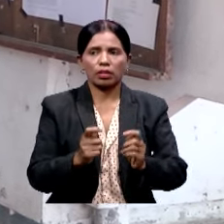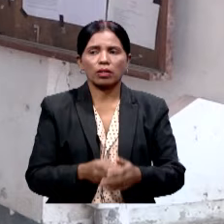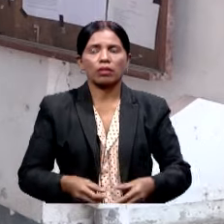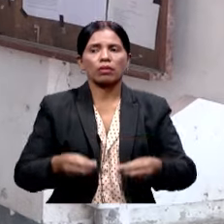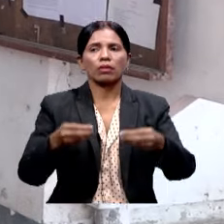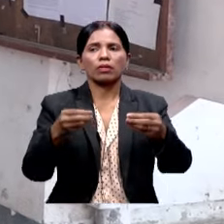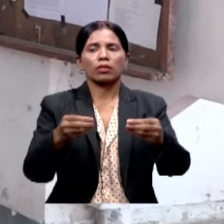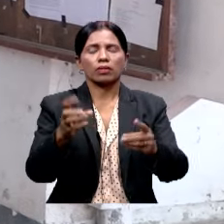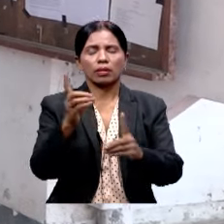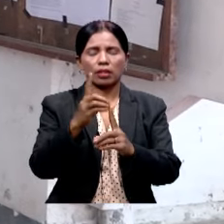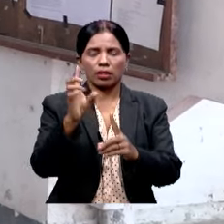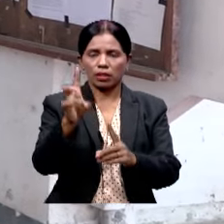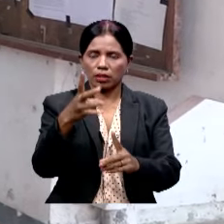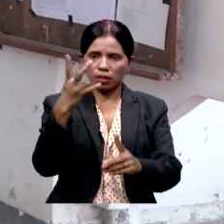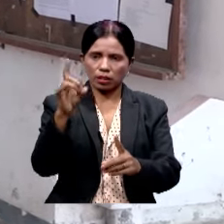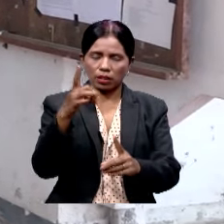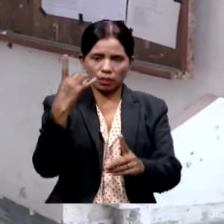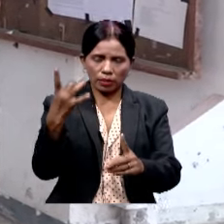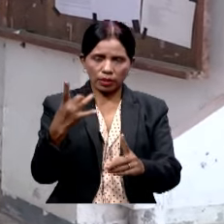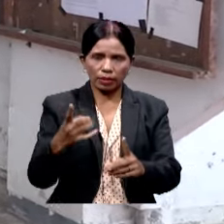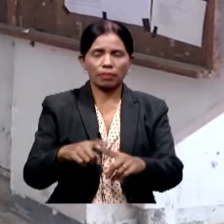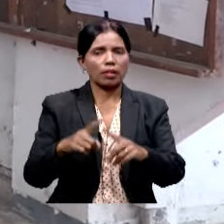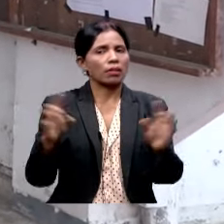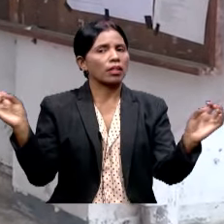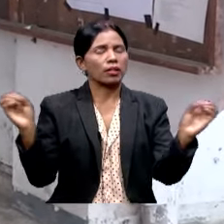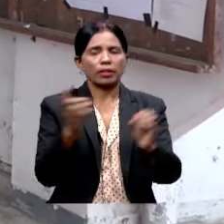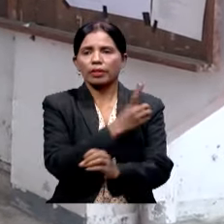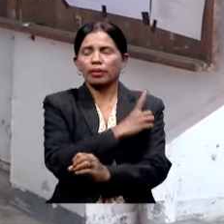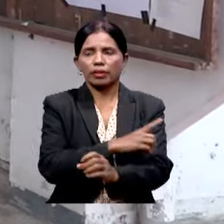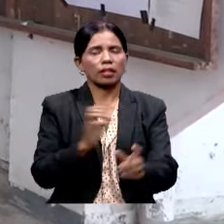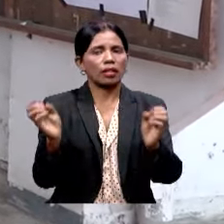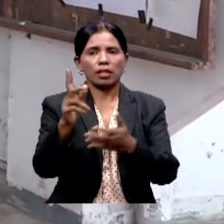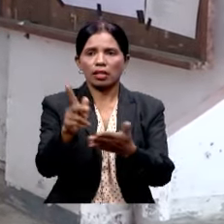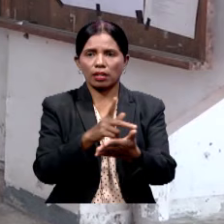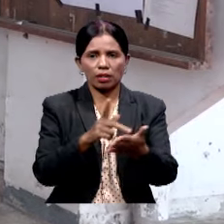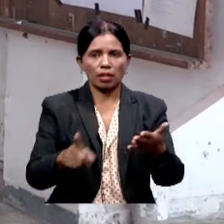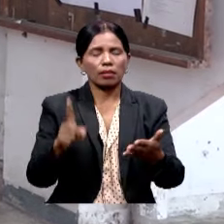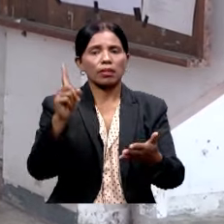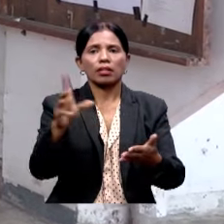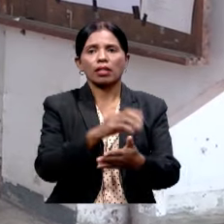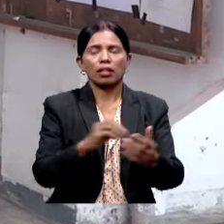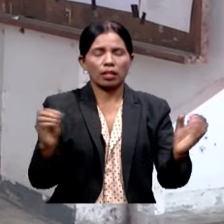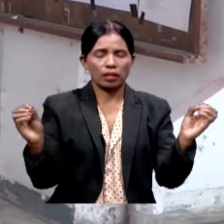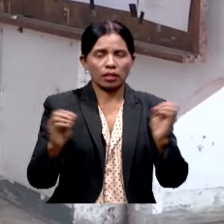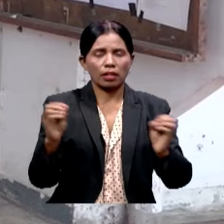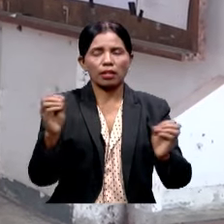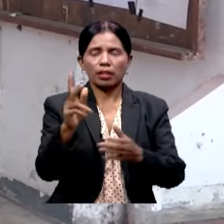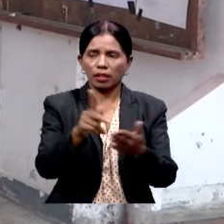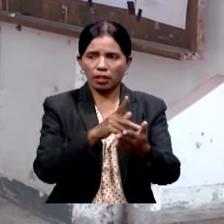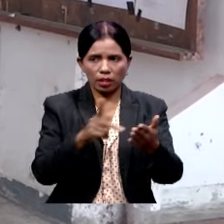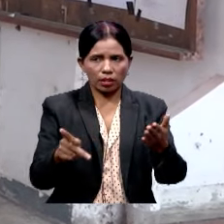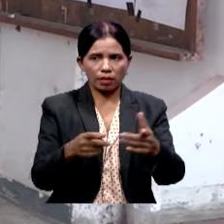pena 18 anos. Mebe a parte defesa nem alegação que está laia crime de nebe maca laia acusação e laia crime ou